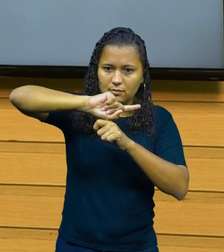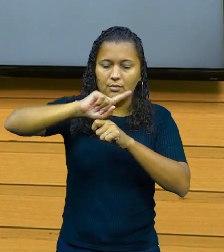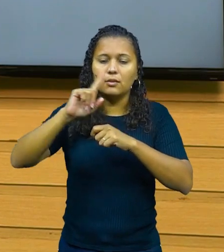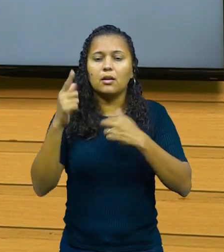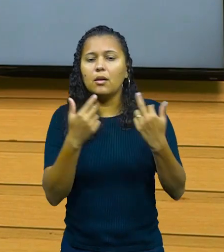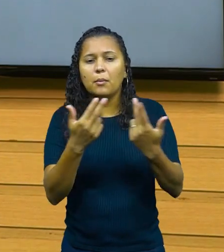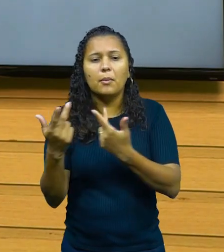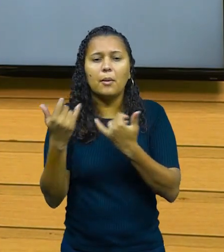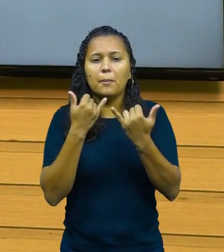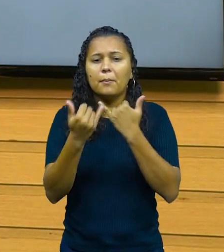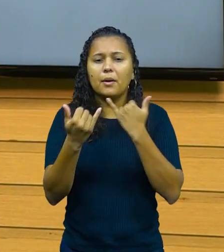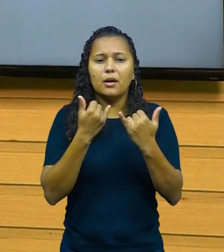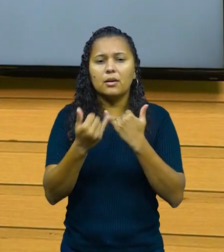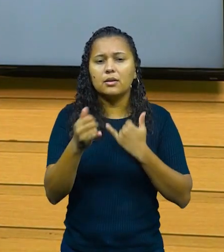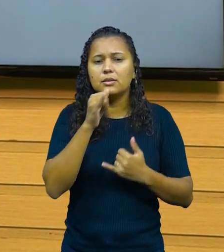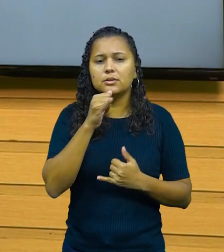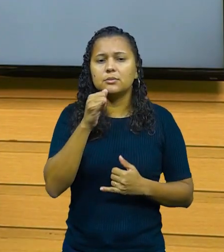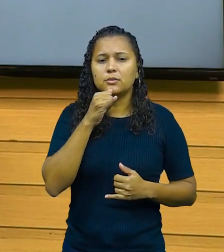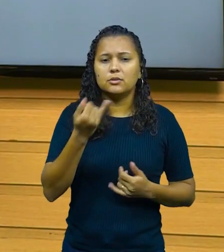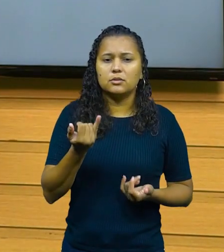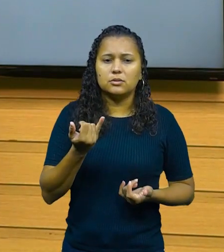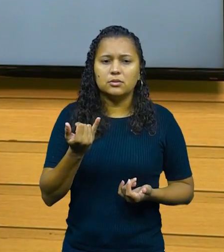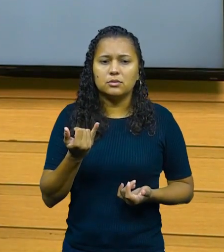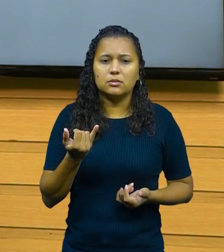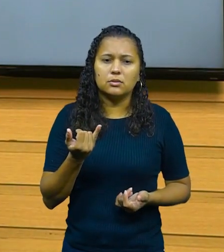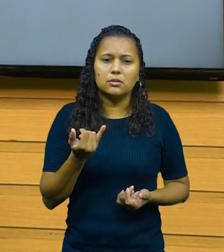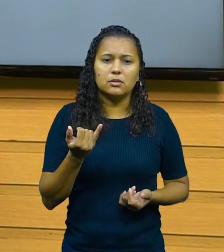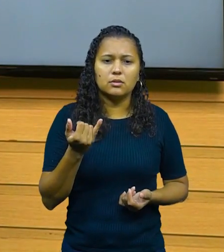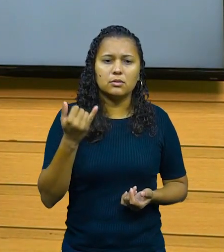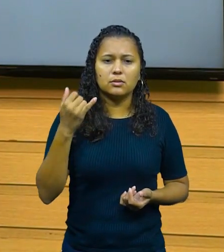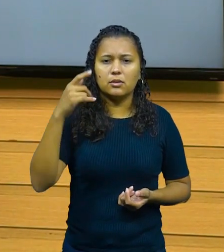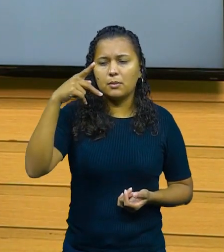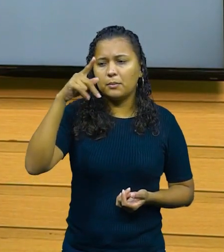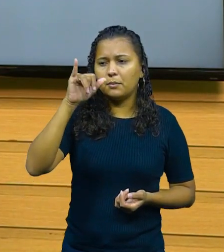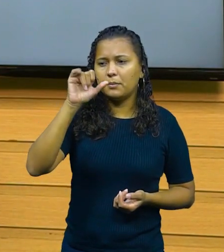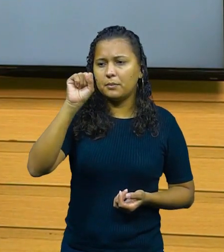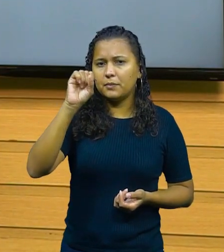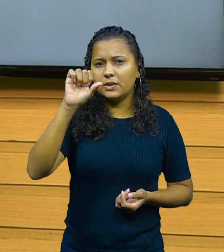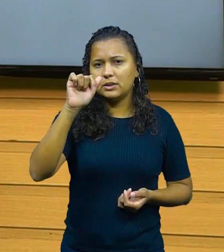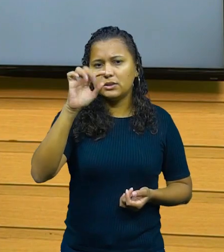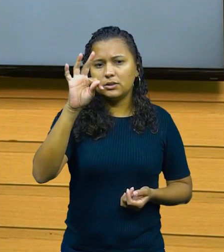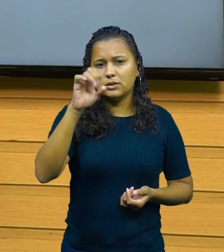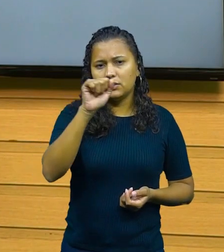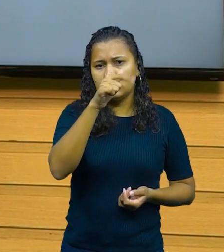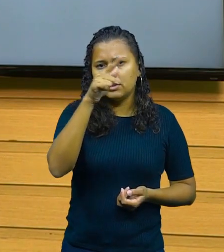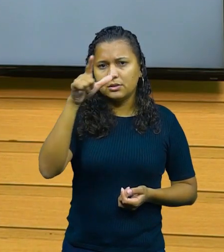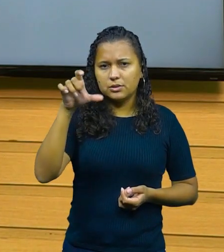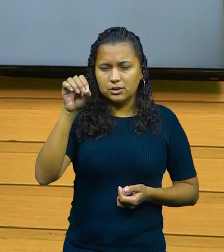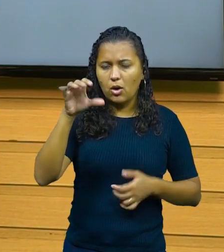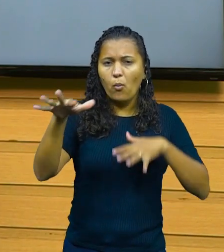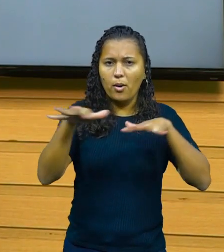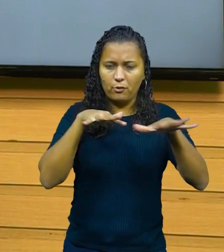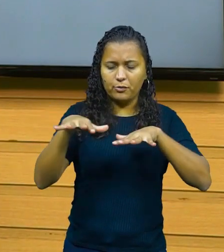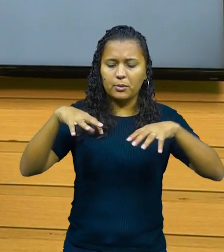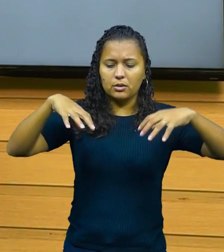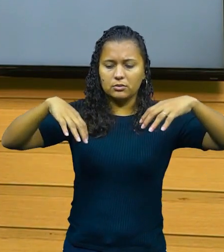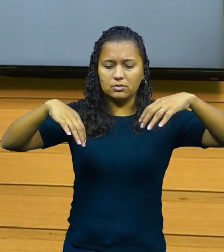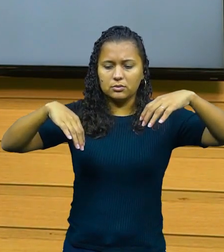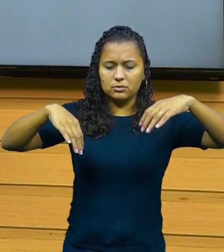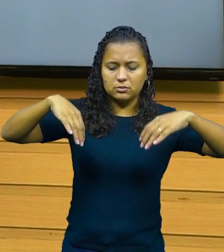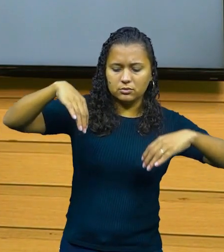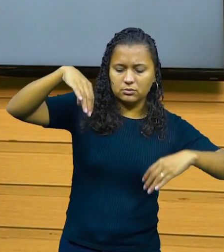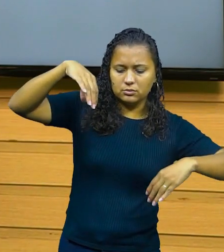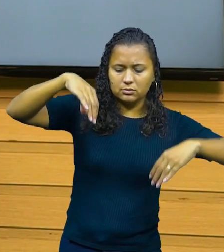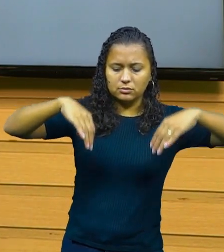são do que como se fossem ali, é bem parecido com pistões ali, eles vão fazer movimentos